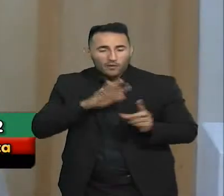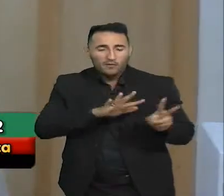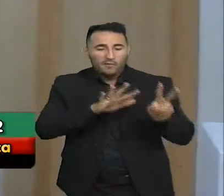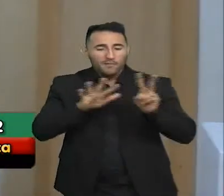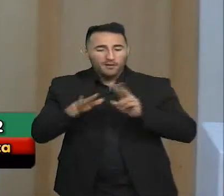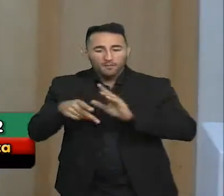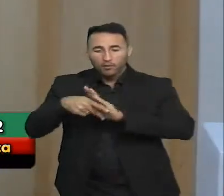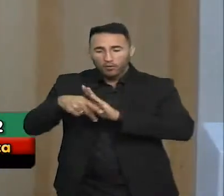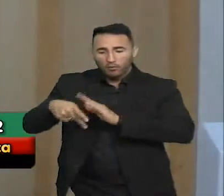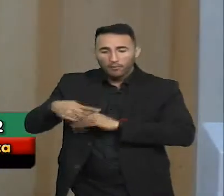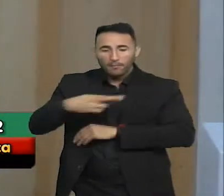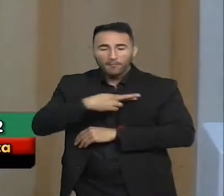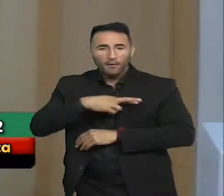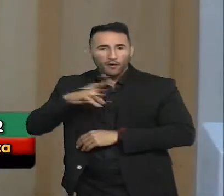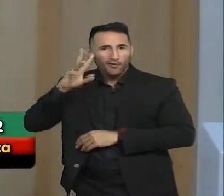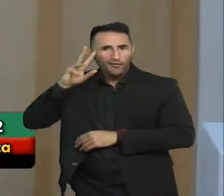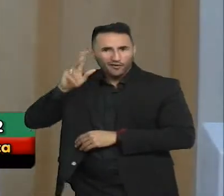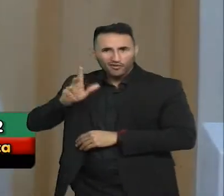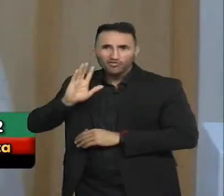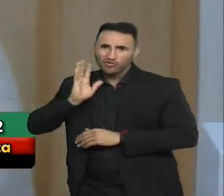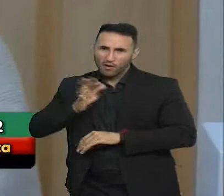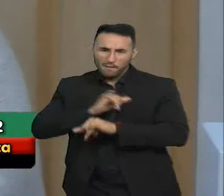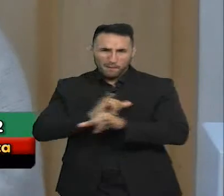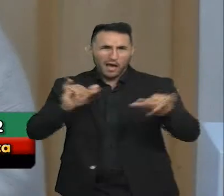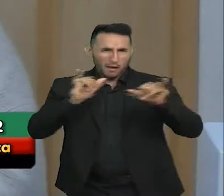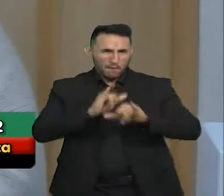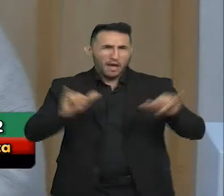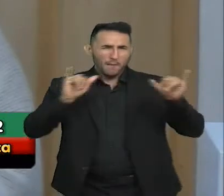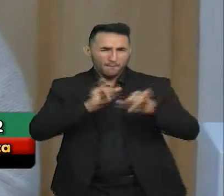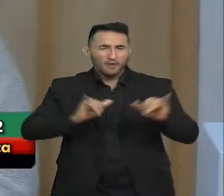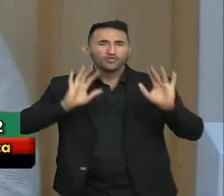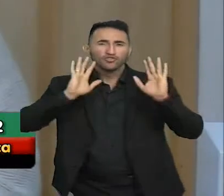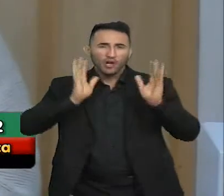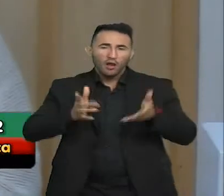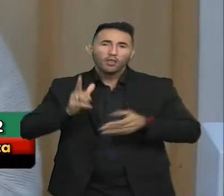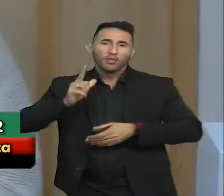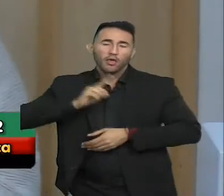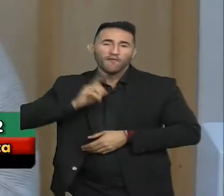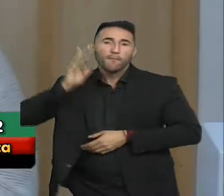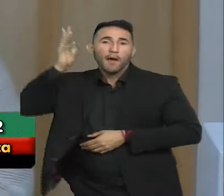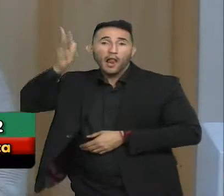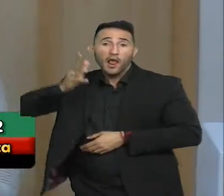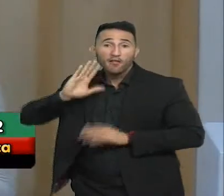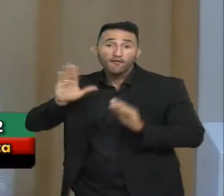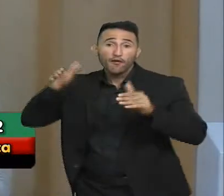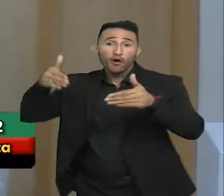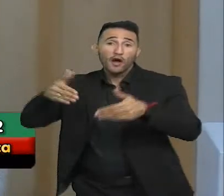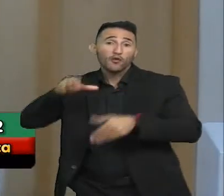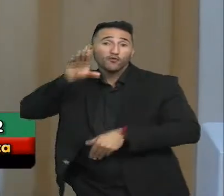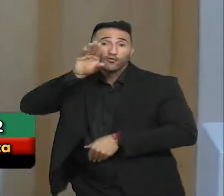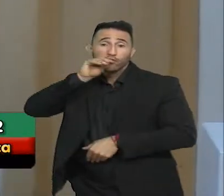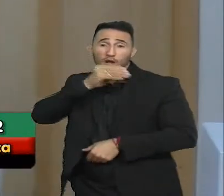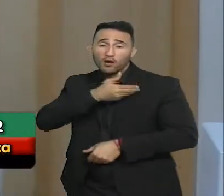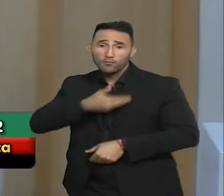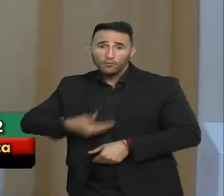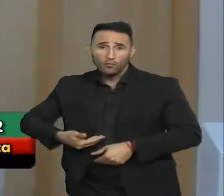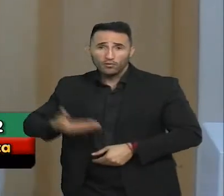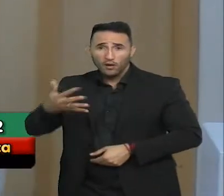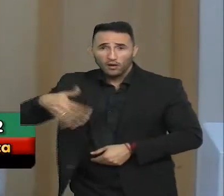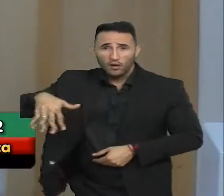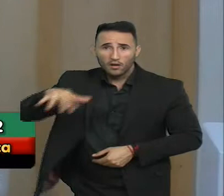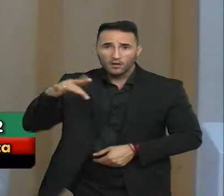Africana, que nós já temos trabalhado bastante, né? Nós fizemos palestra para os servidores públicos da área da